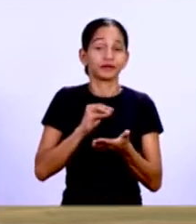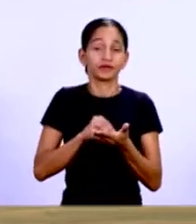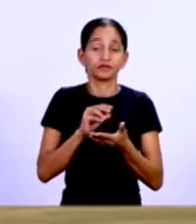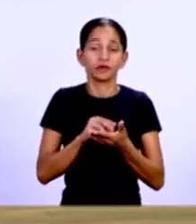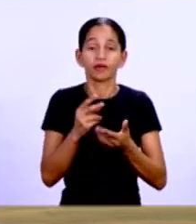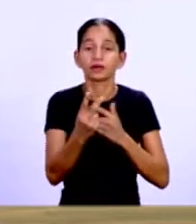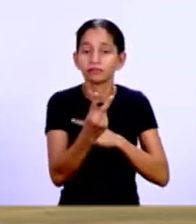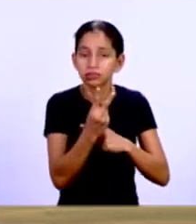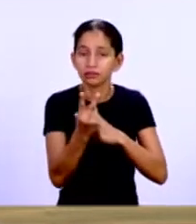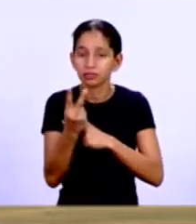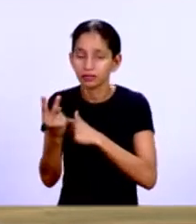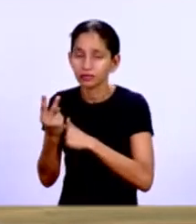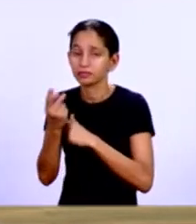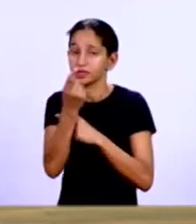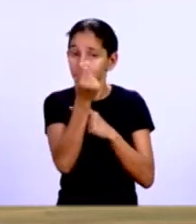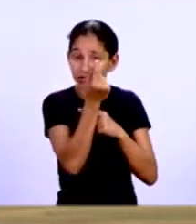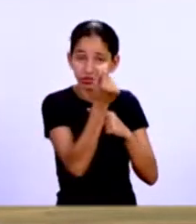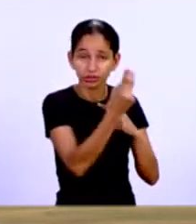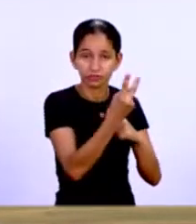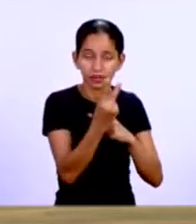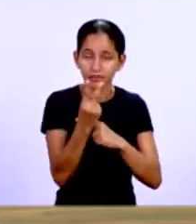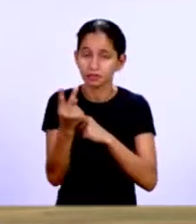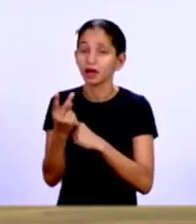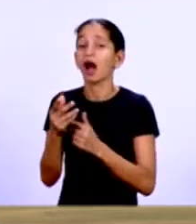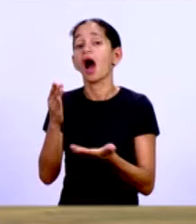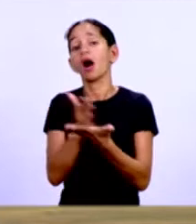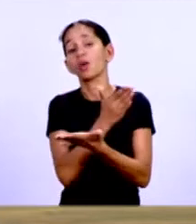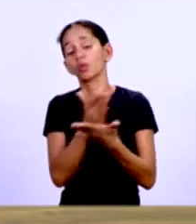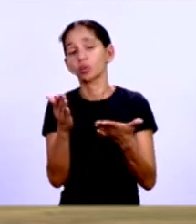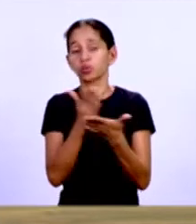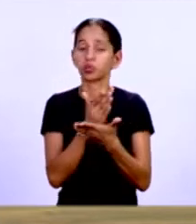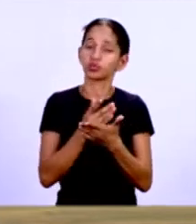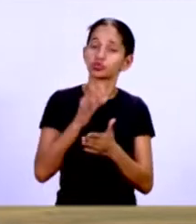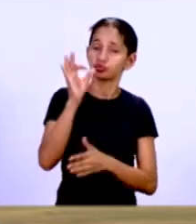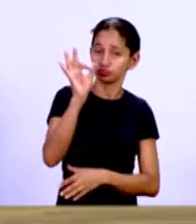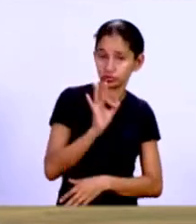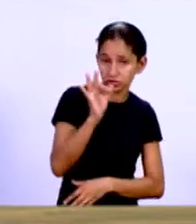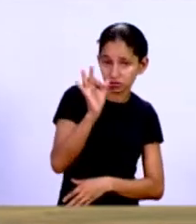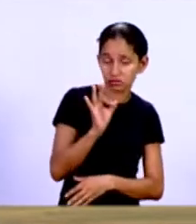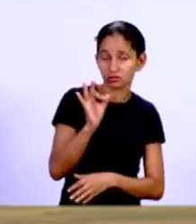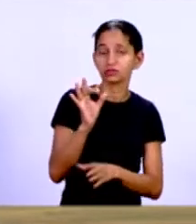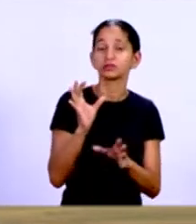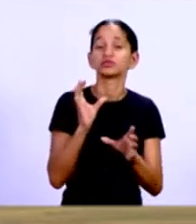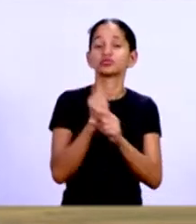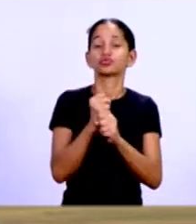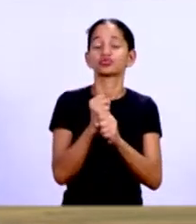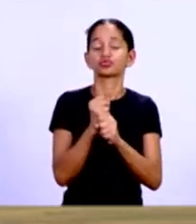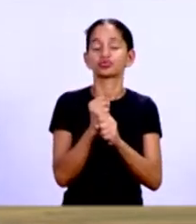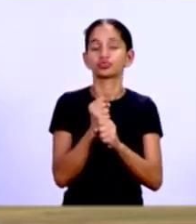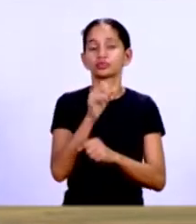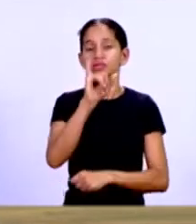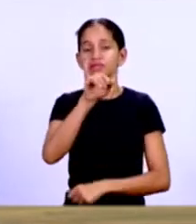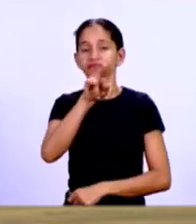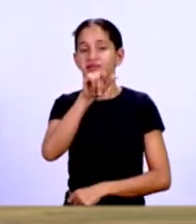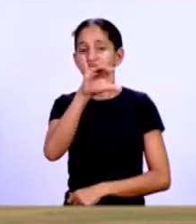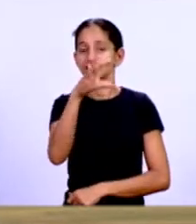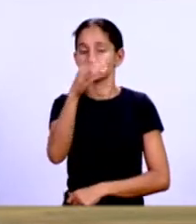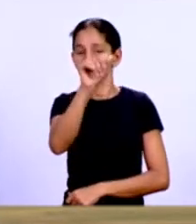estão pagando inflação mais 7%. Ou seja, se você fizer um investimento nesse título